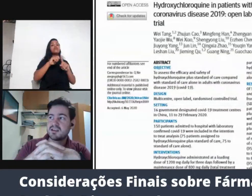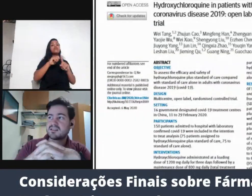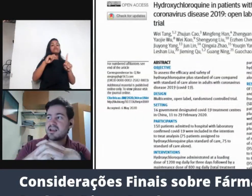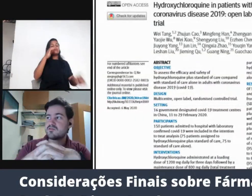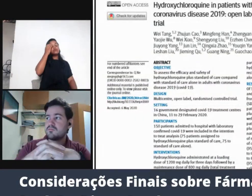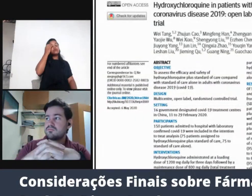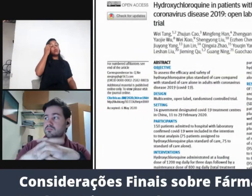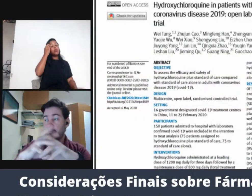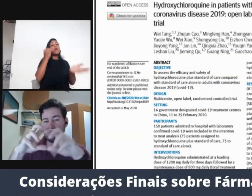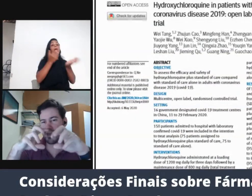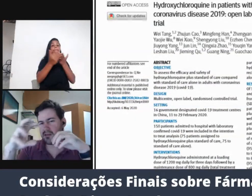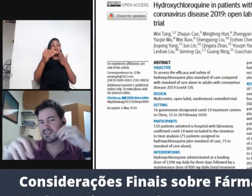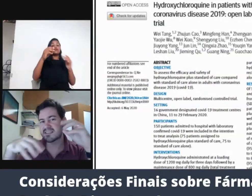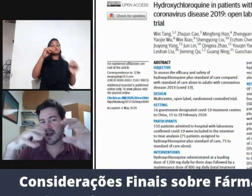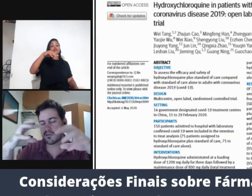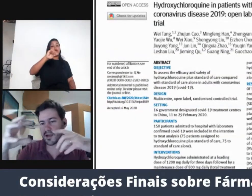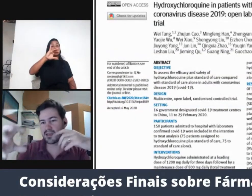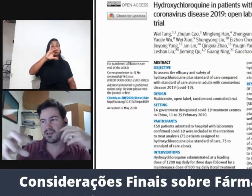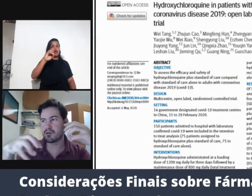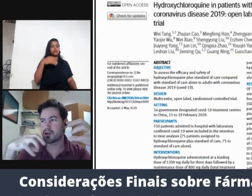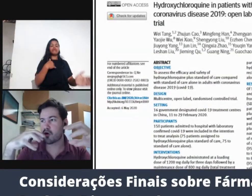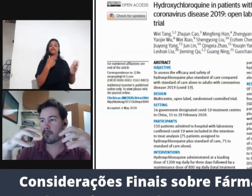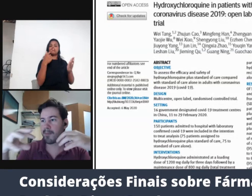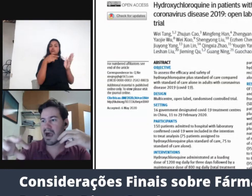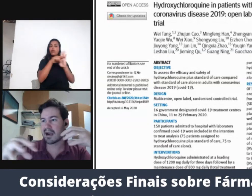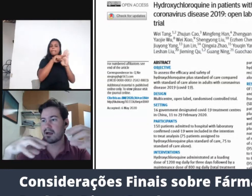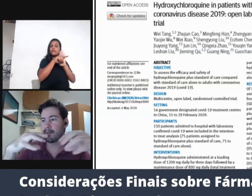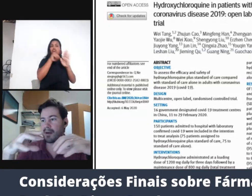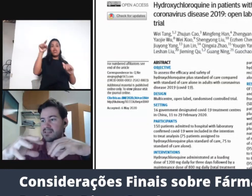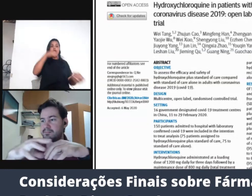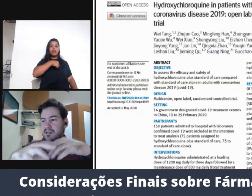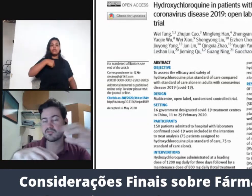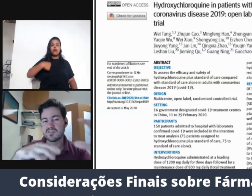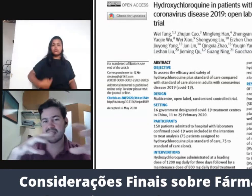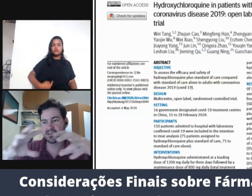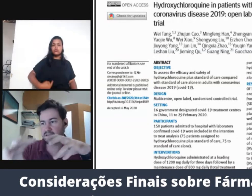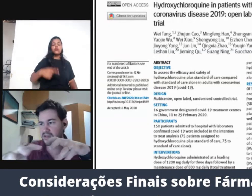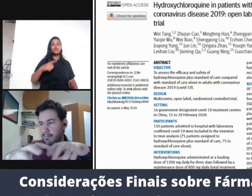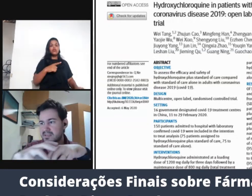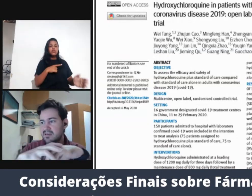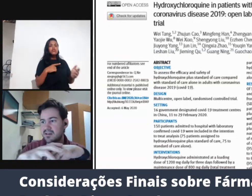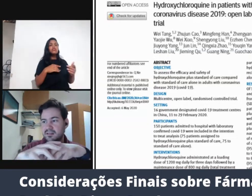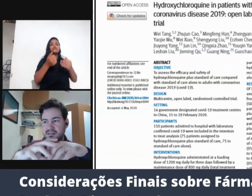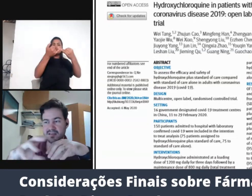na China que traz um primeiro ensaio clínico que compara participantes com